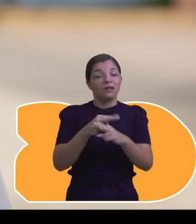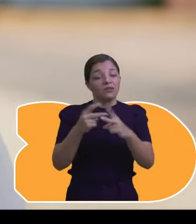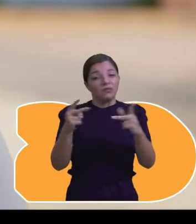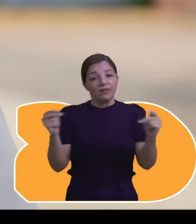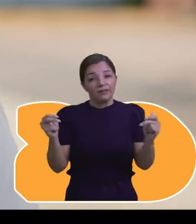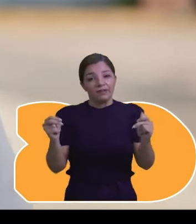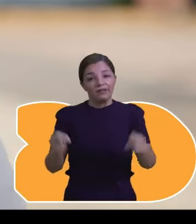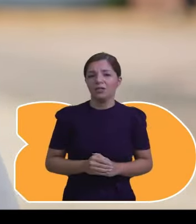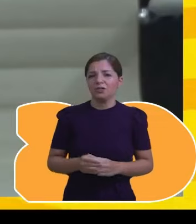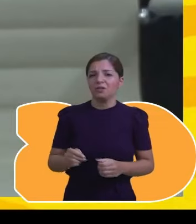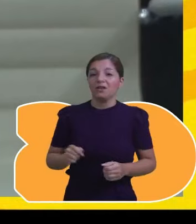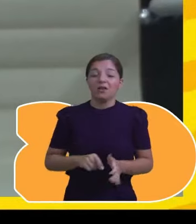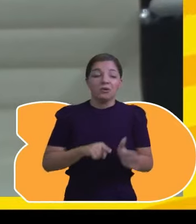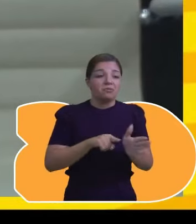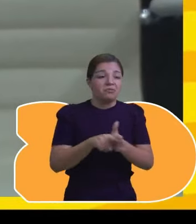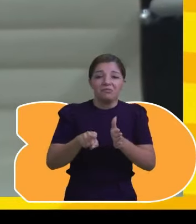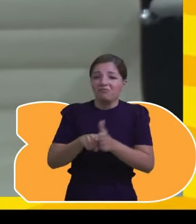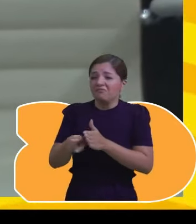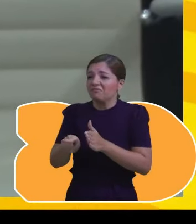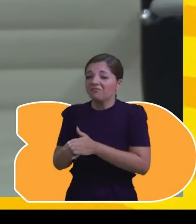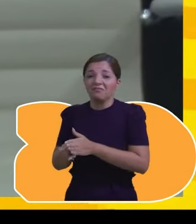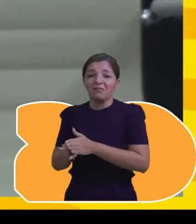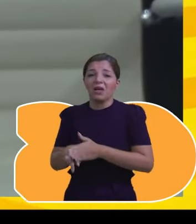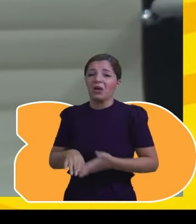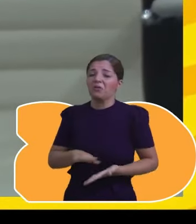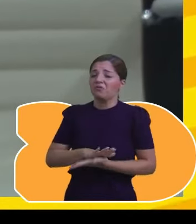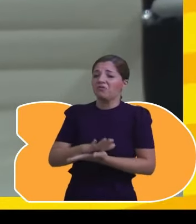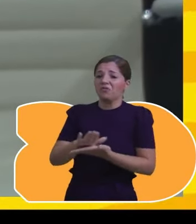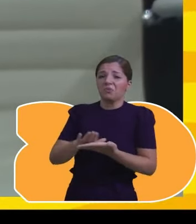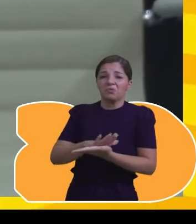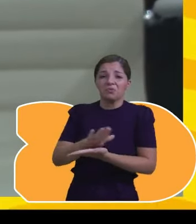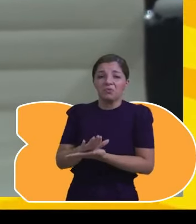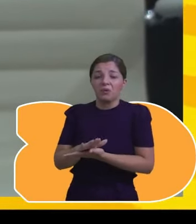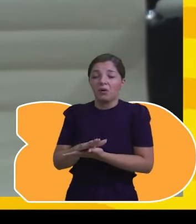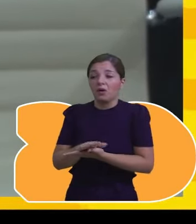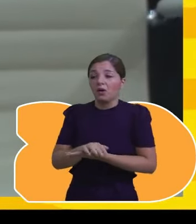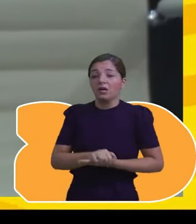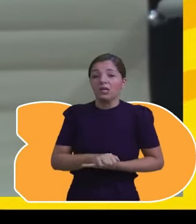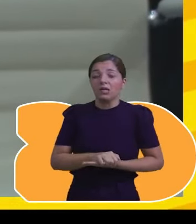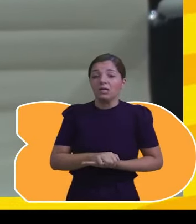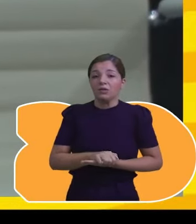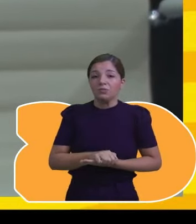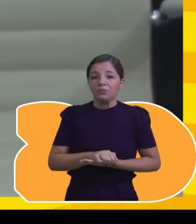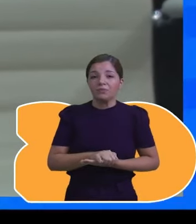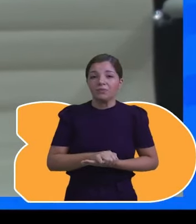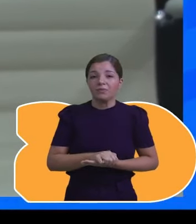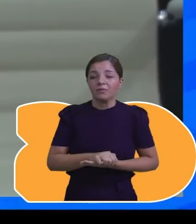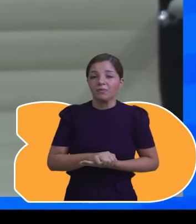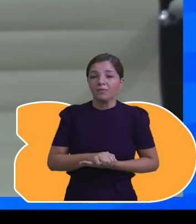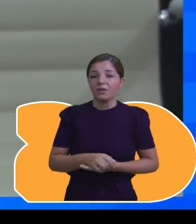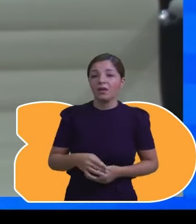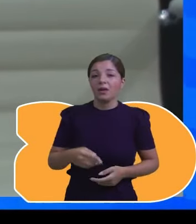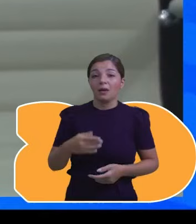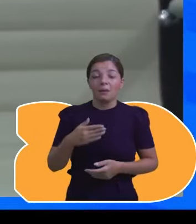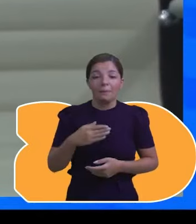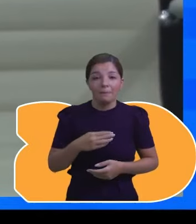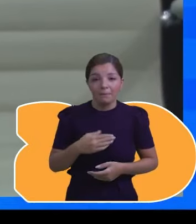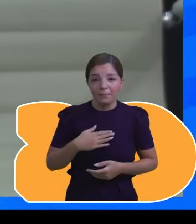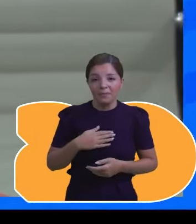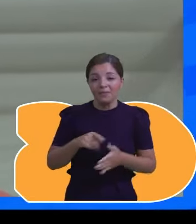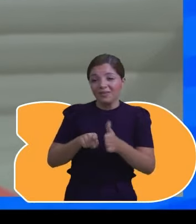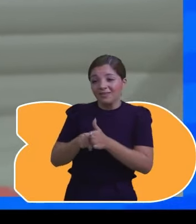todos. Veja, a minha pergunta não seria para o professor Júnior Gel. Seria para aquela cadeira